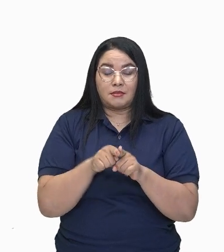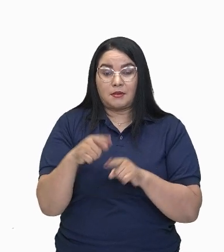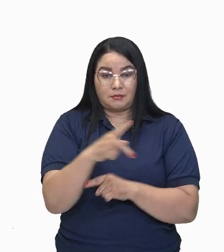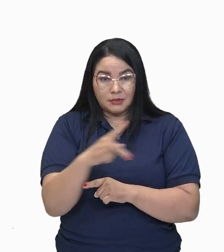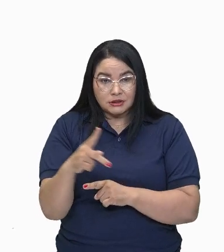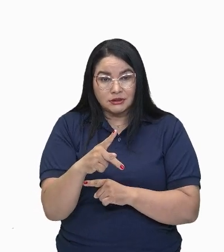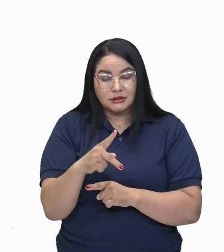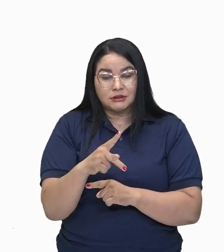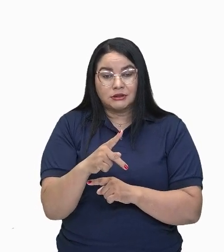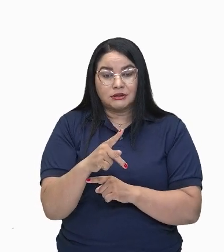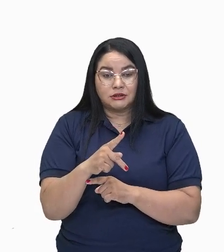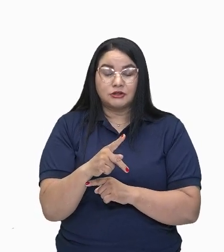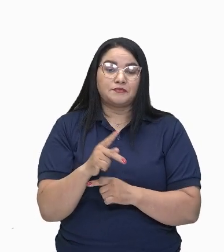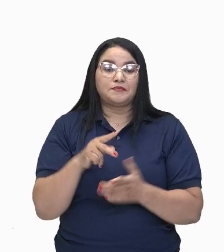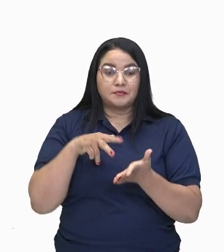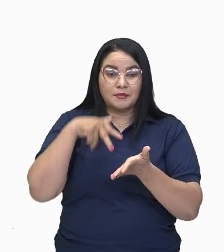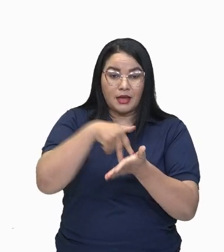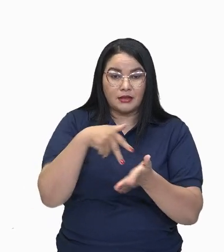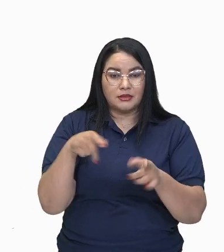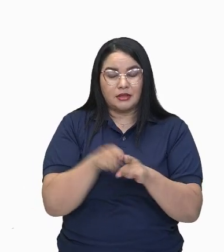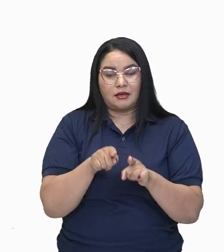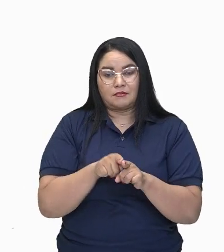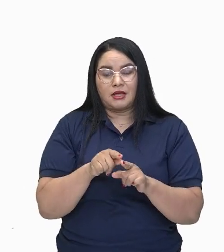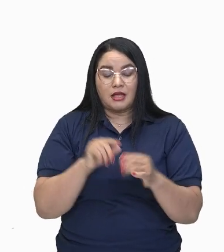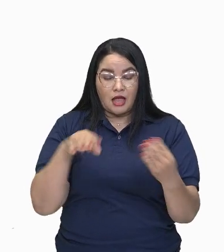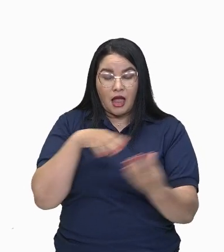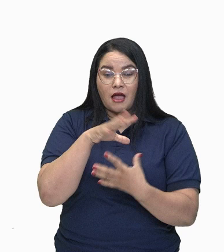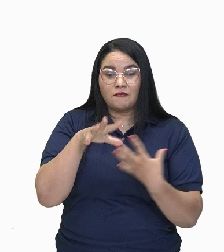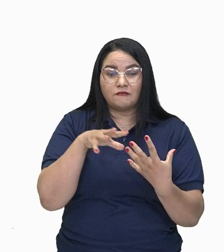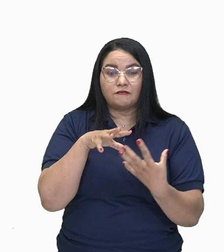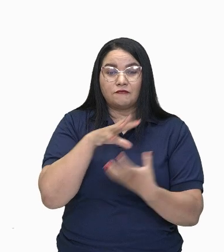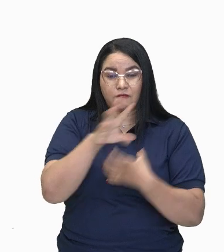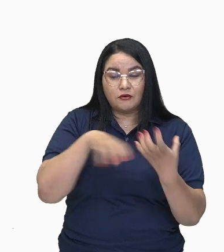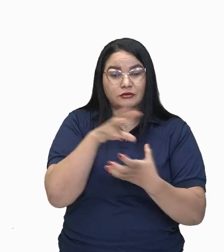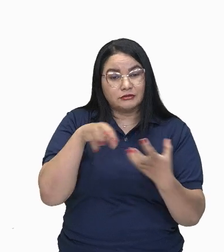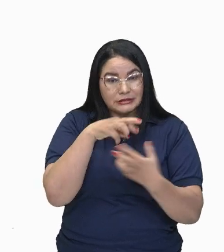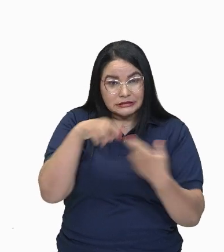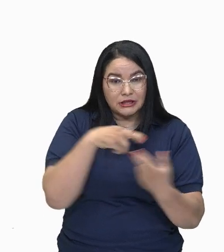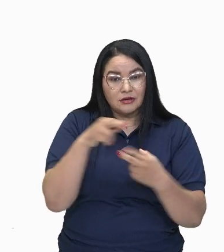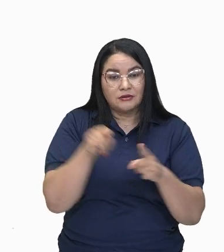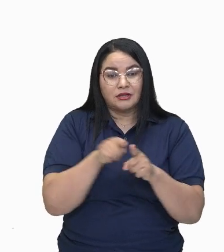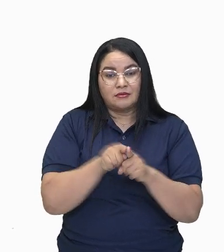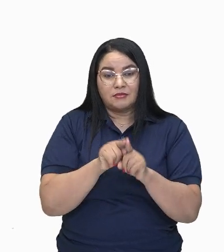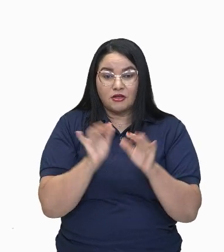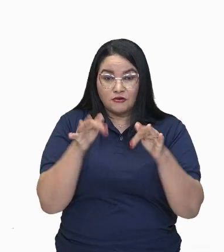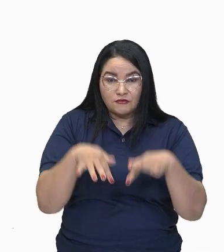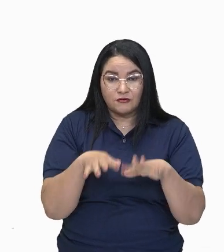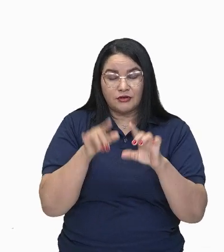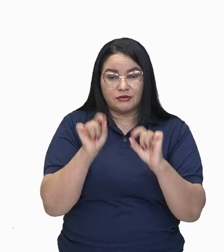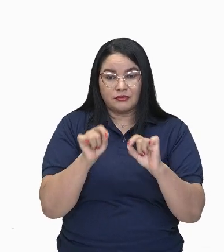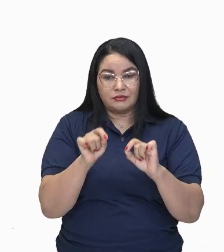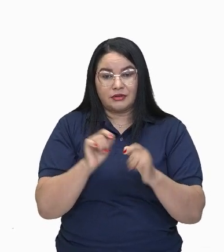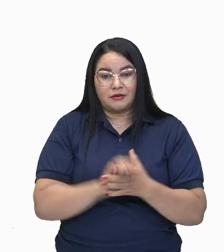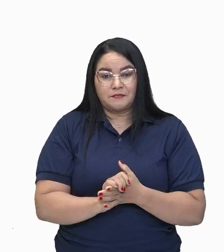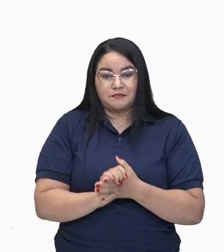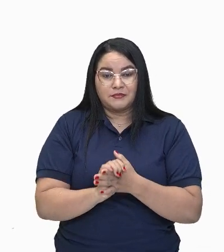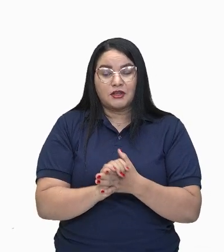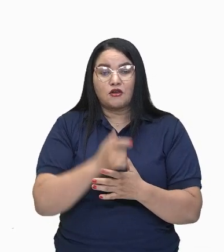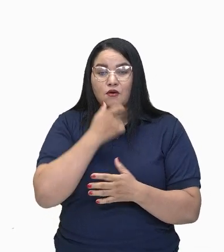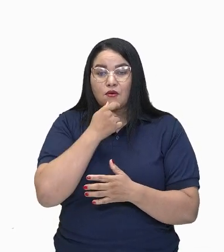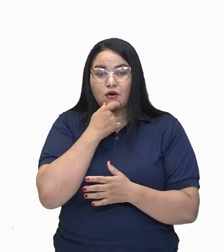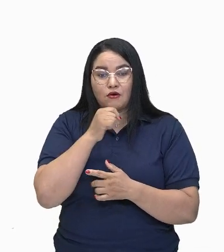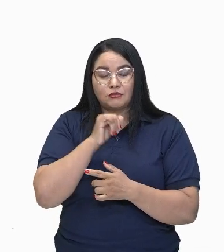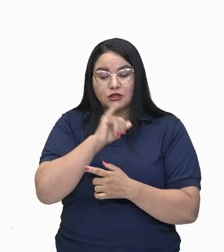isso aconteceu. Então a Revolução, né, depois o Washington Luiz impediu a posse de Júlio Prestes